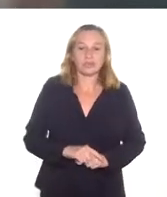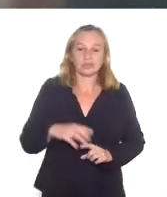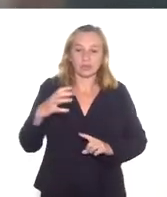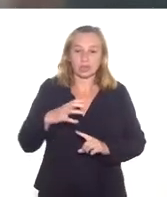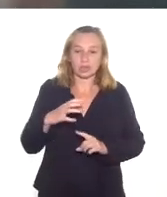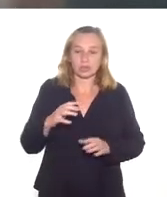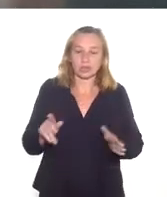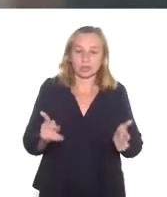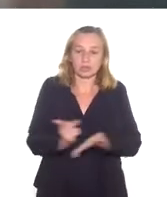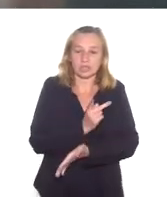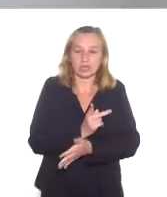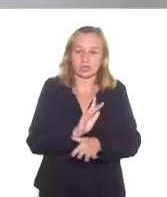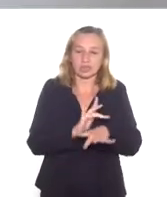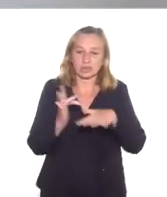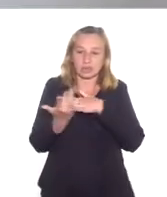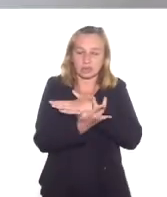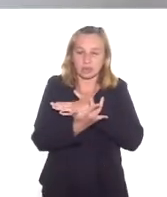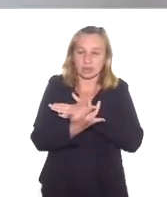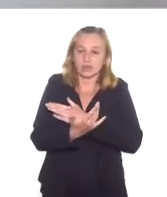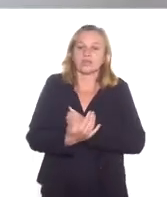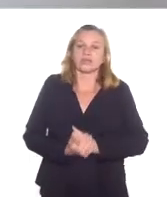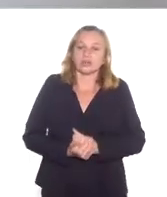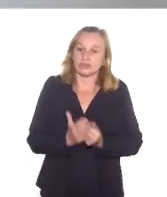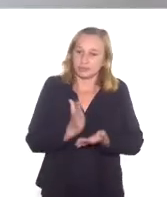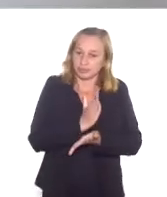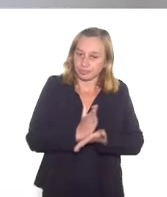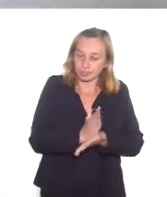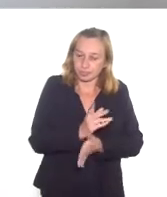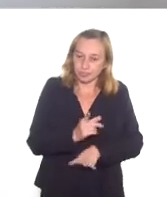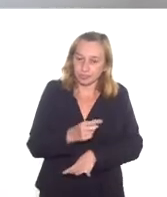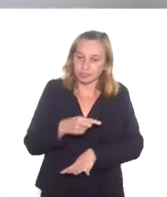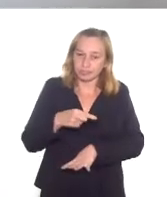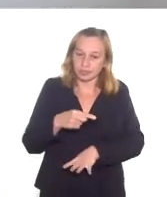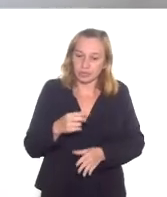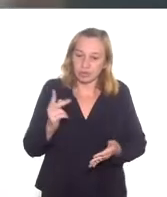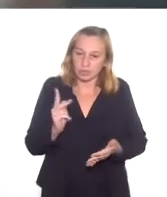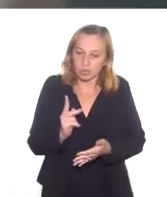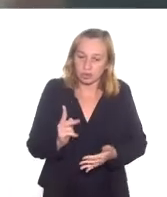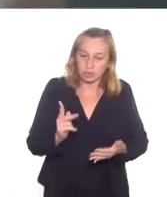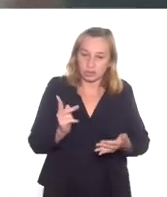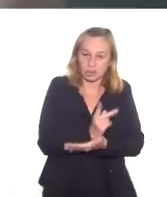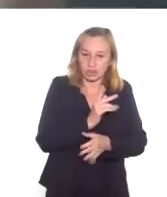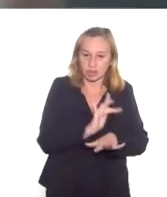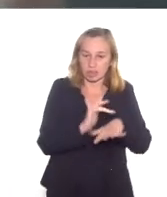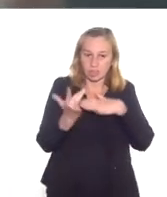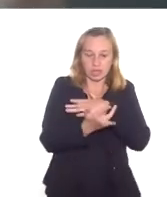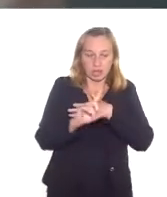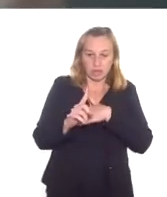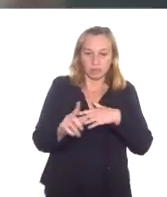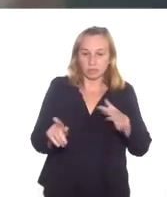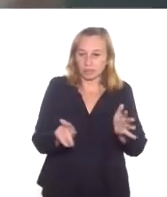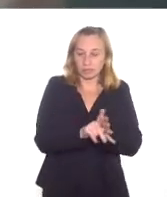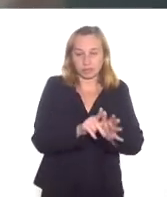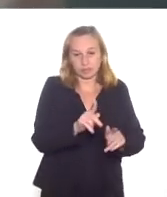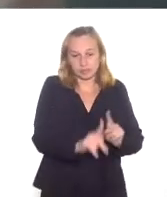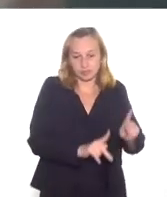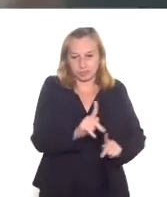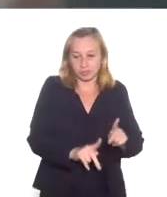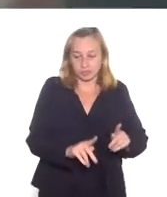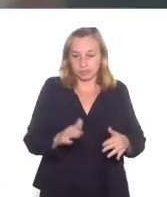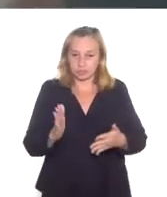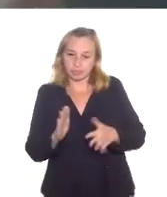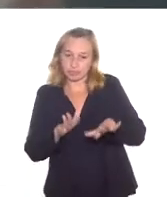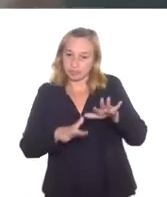redes sociais, porque por muitas vezes o que vai nas redes sociais não diz respeito à população nem em determinados